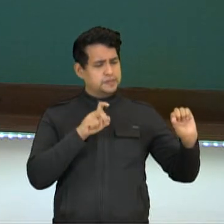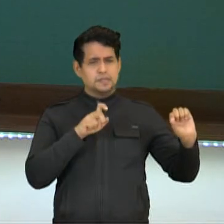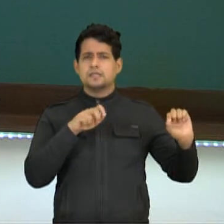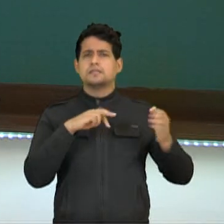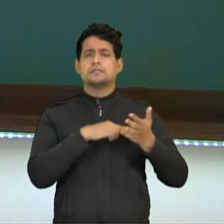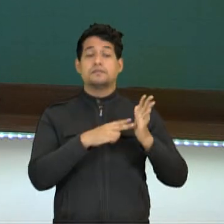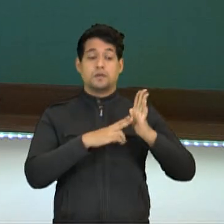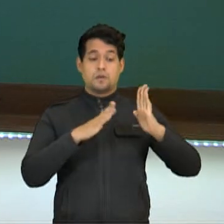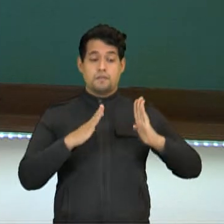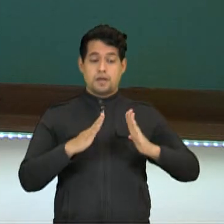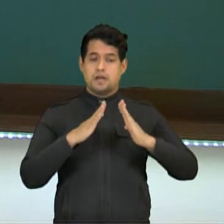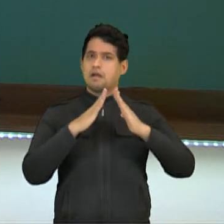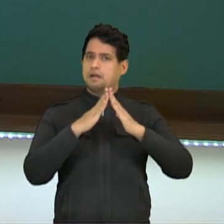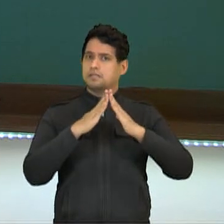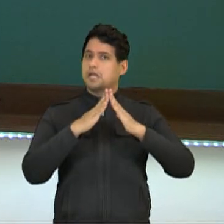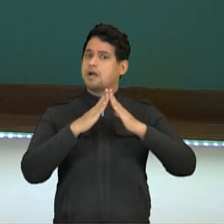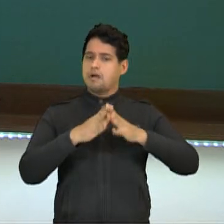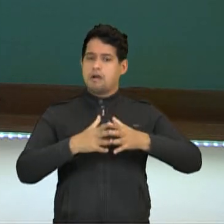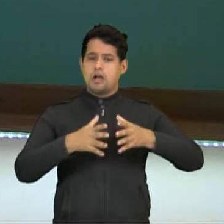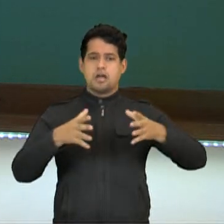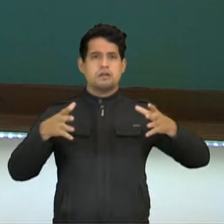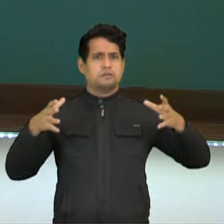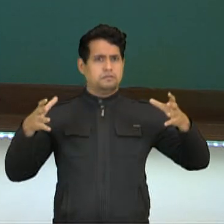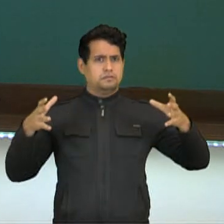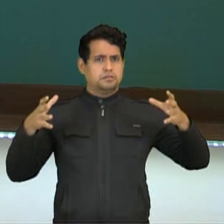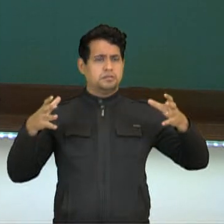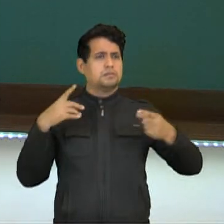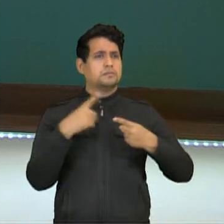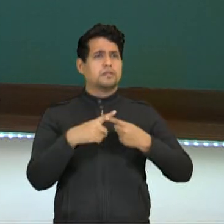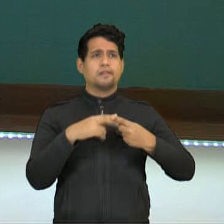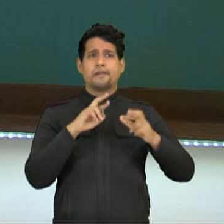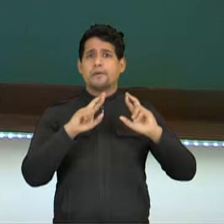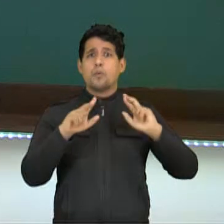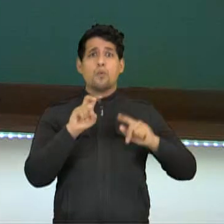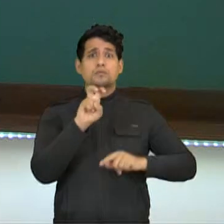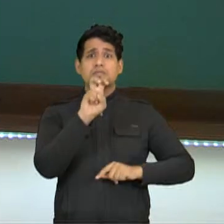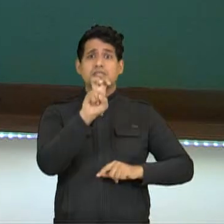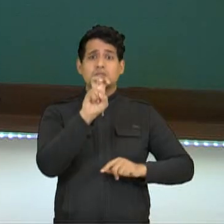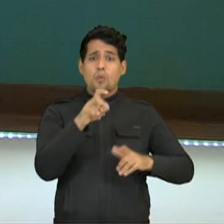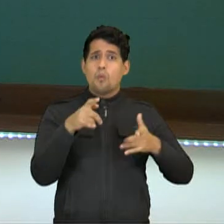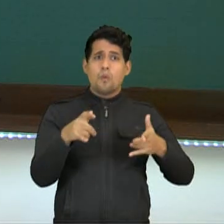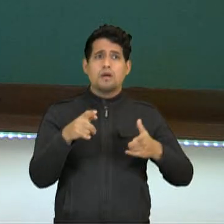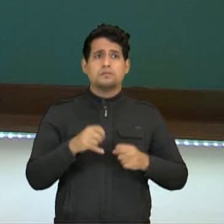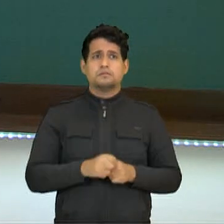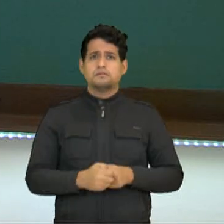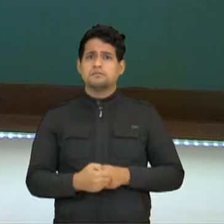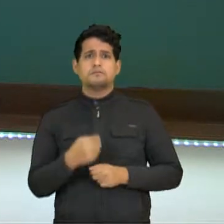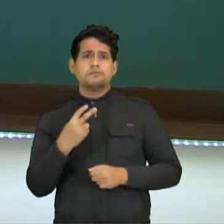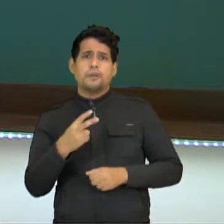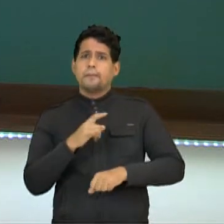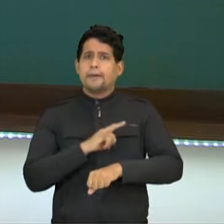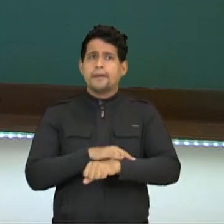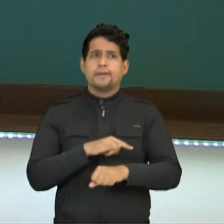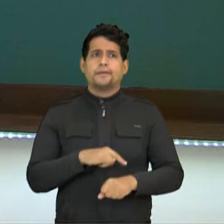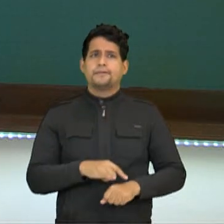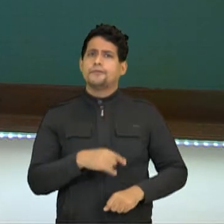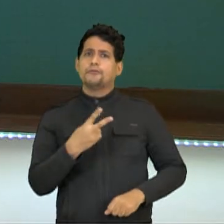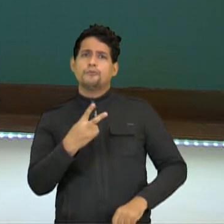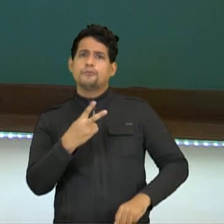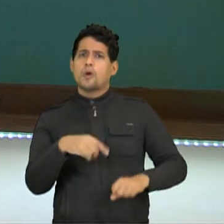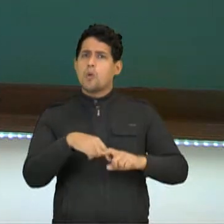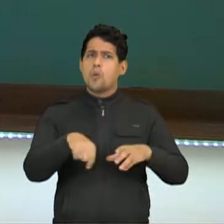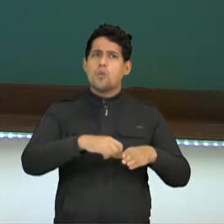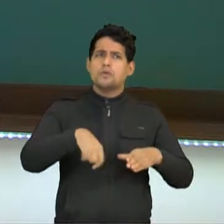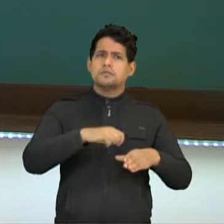uma casa provavelmente grande, porque olha quantos quartos ela tem, quantos banheiros, quantas cozinhas, para você dividir